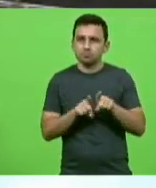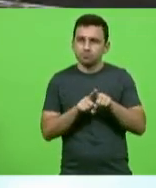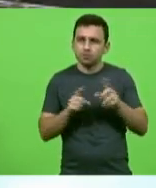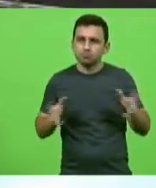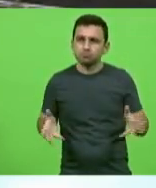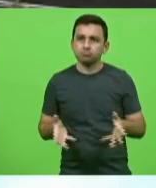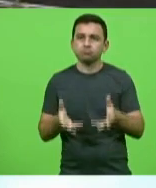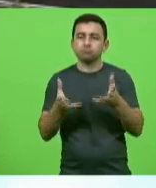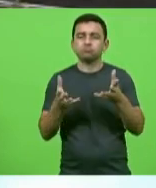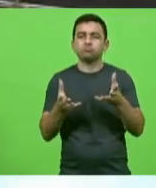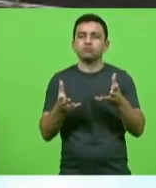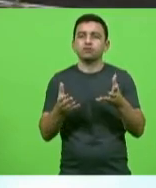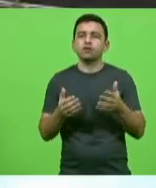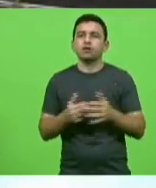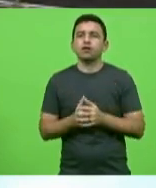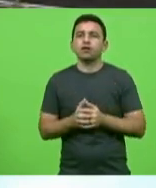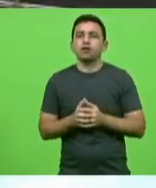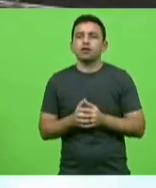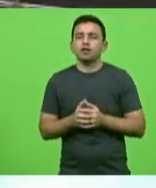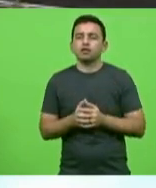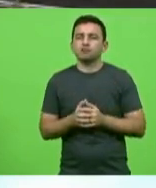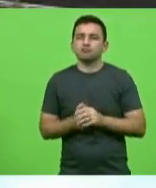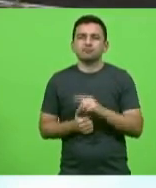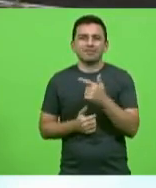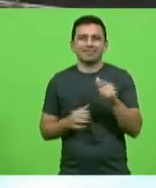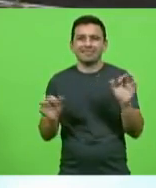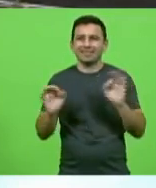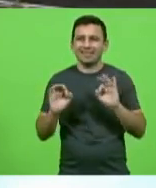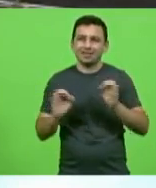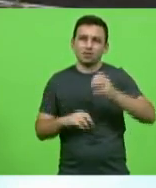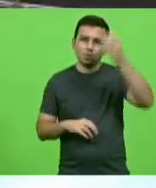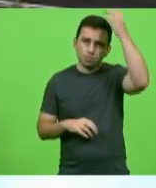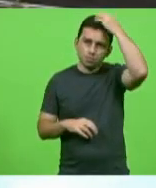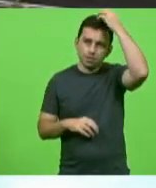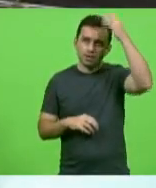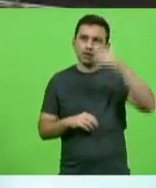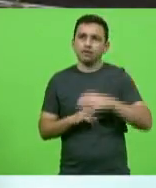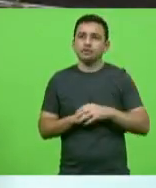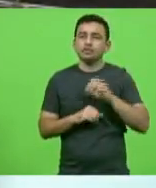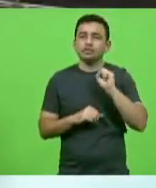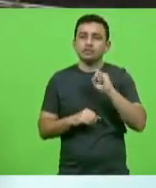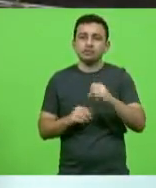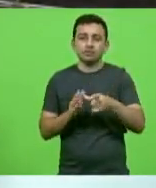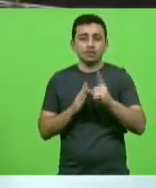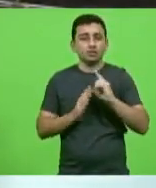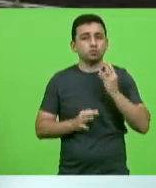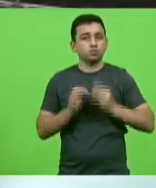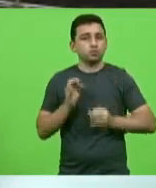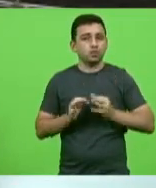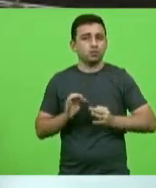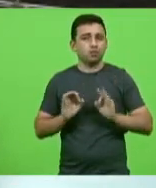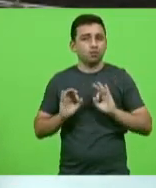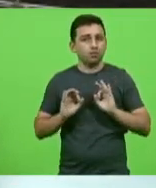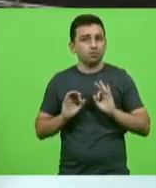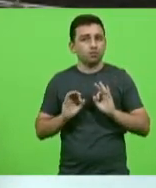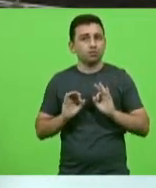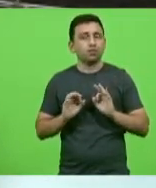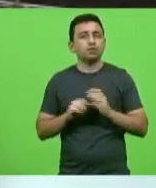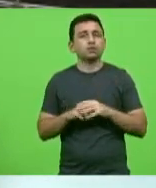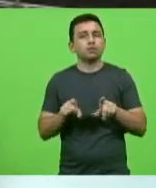exaltação do primado de que ninguém será considerado culpado antes antes do trânsito em julgado